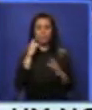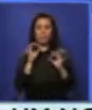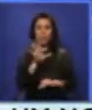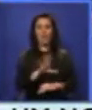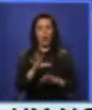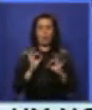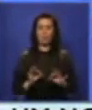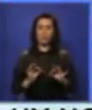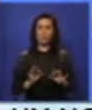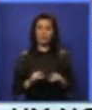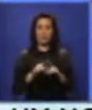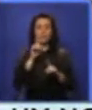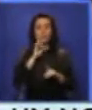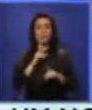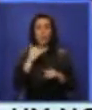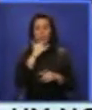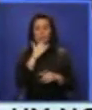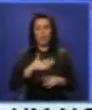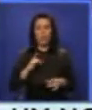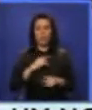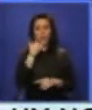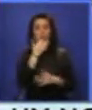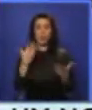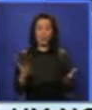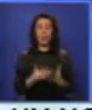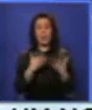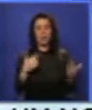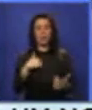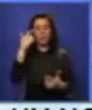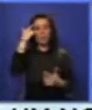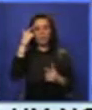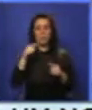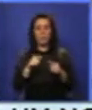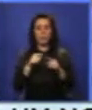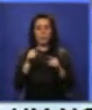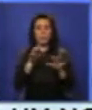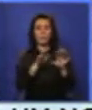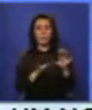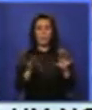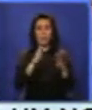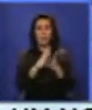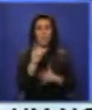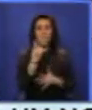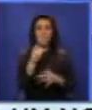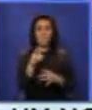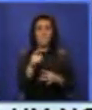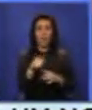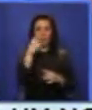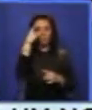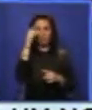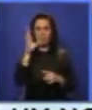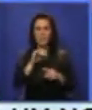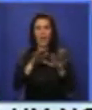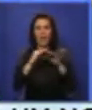esta forma, e a paciente, quando se ria, não gostava do seu sorriso. E então o que nós fizemos foi aderir apenas a parte que faltava, para termos